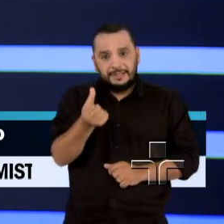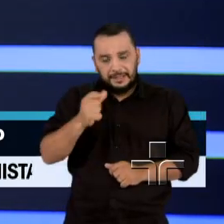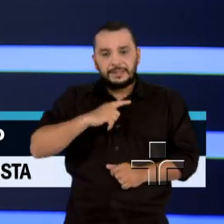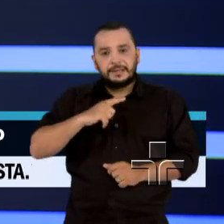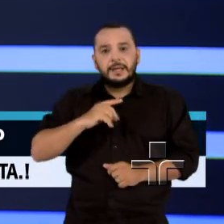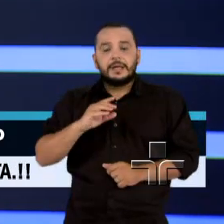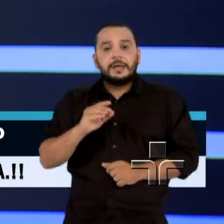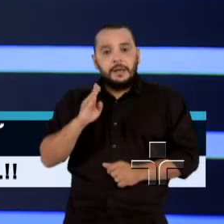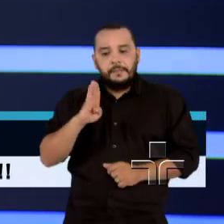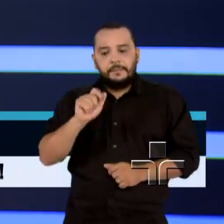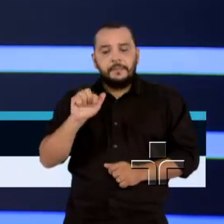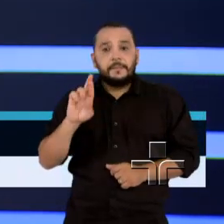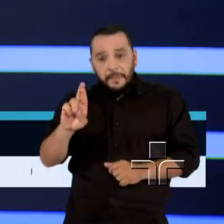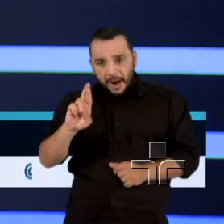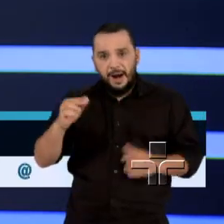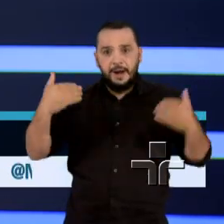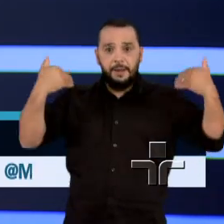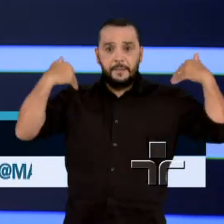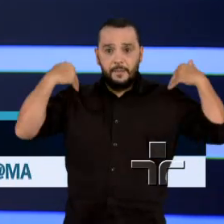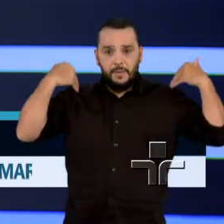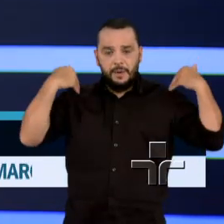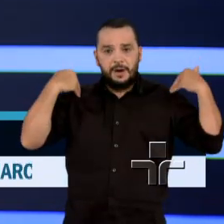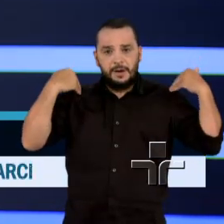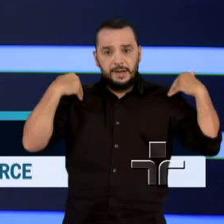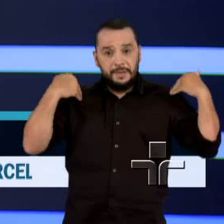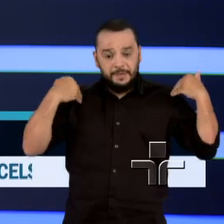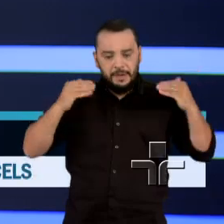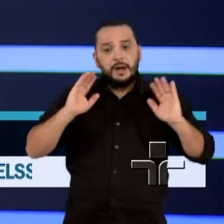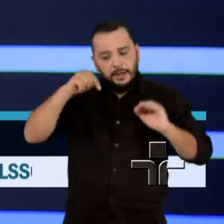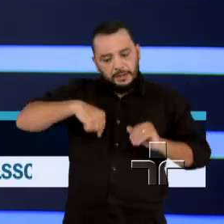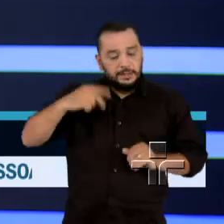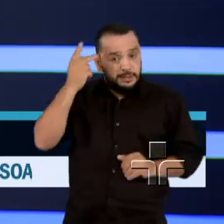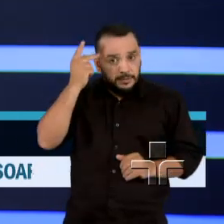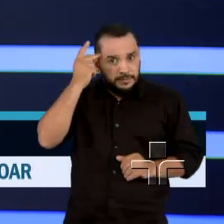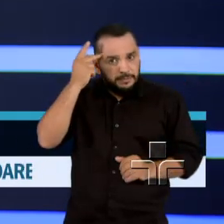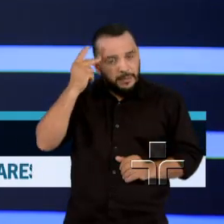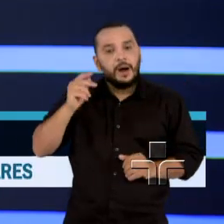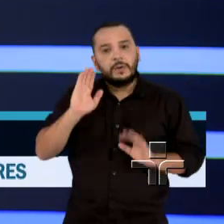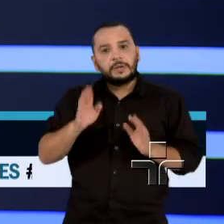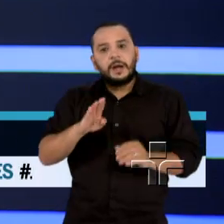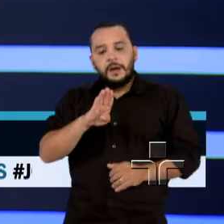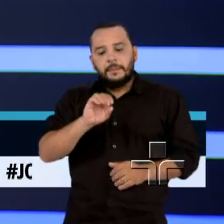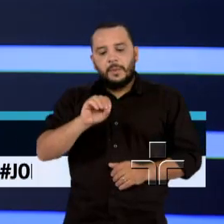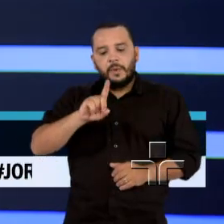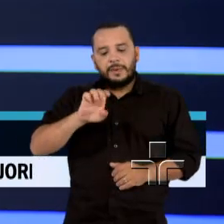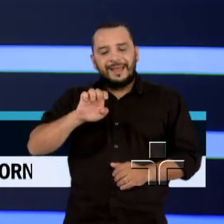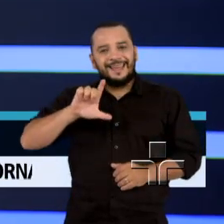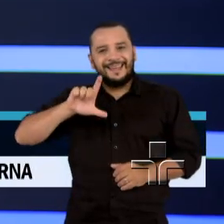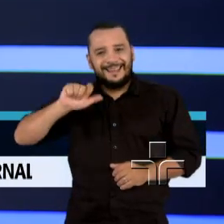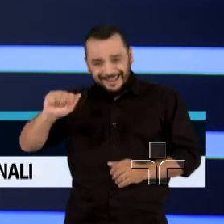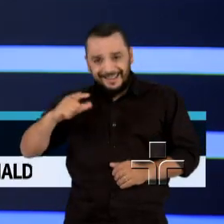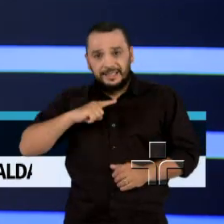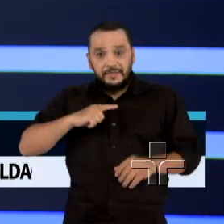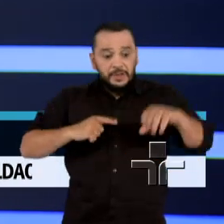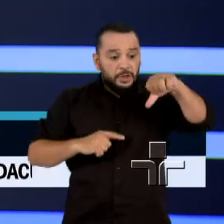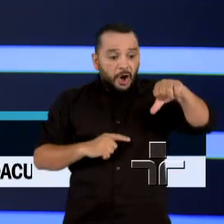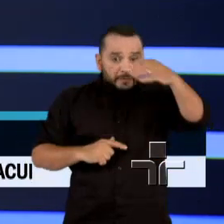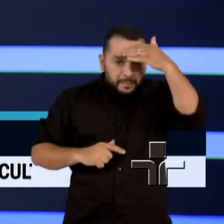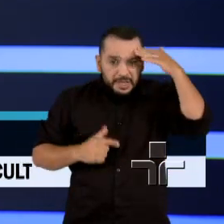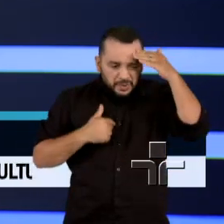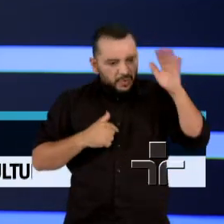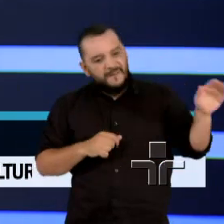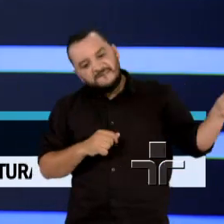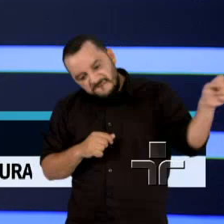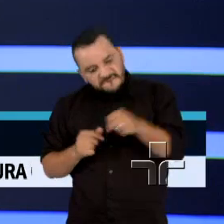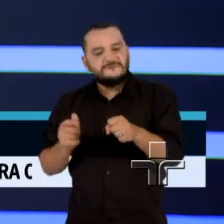Bodega, em bairro de Moema, um bairro de classe média alta, Moema, levou 9 inocentes para a prisão. Eles afirmaram que foram torturados